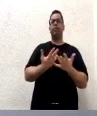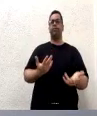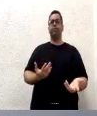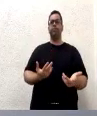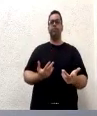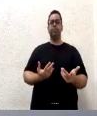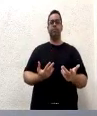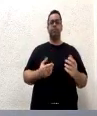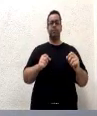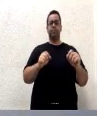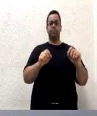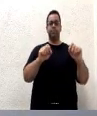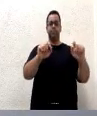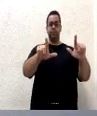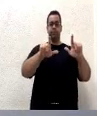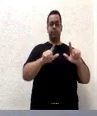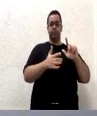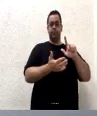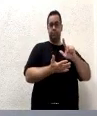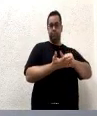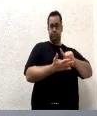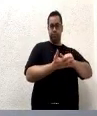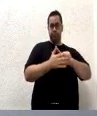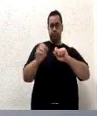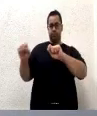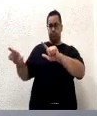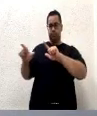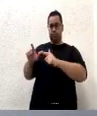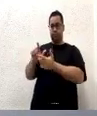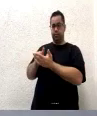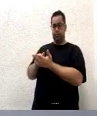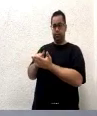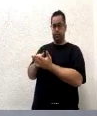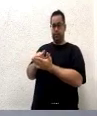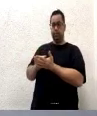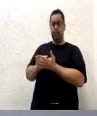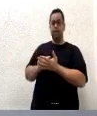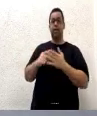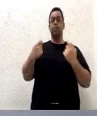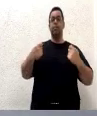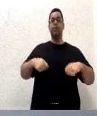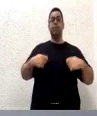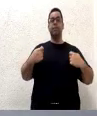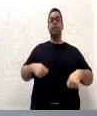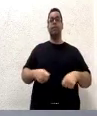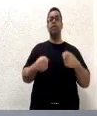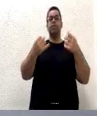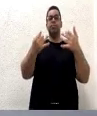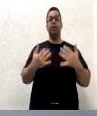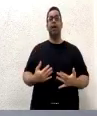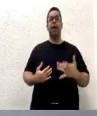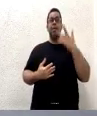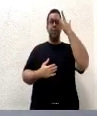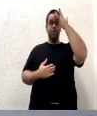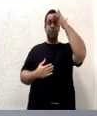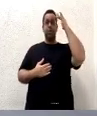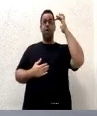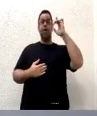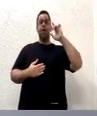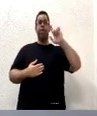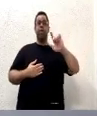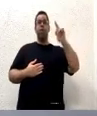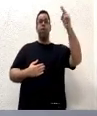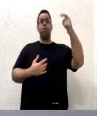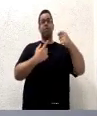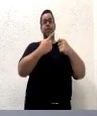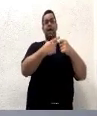notificação, vem descrito, ou deveria vir descrito, se a pessoa saiu da cidade, quais são os dias de sintoma. Isso é crucial